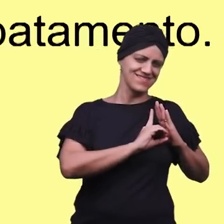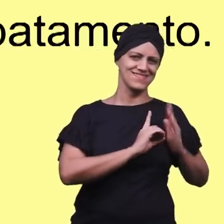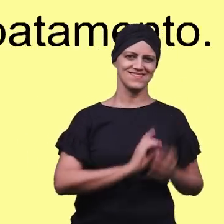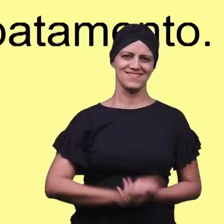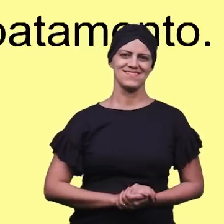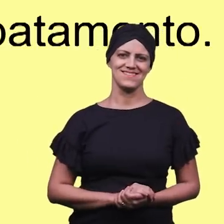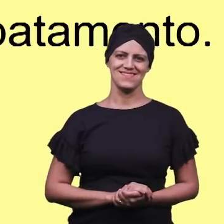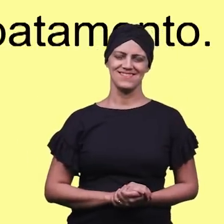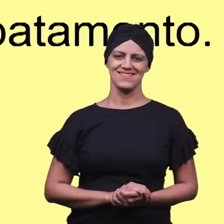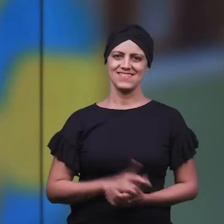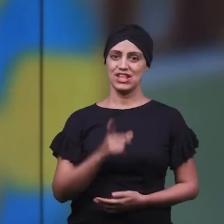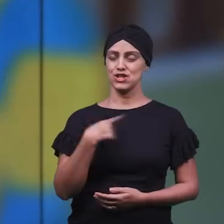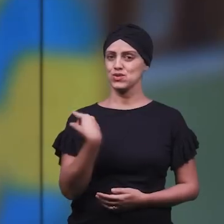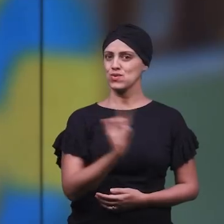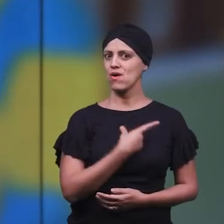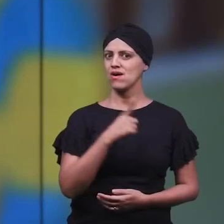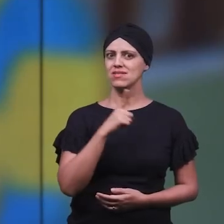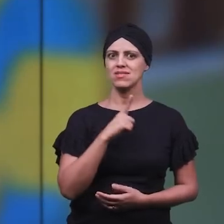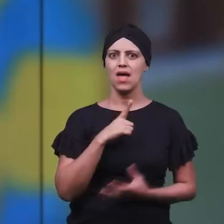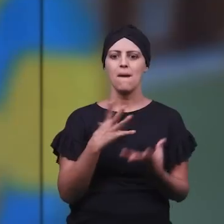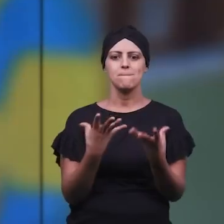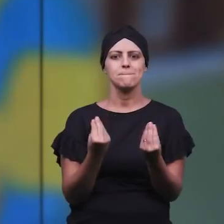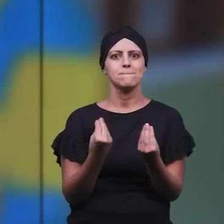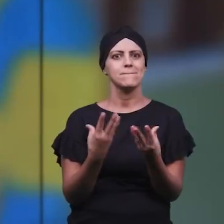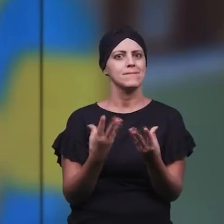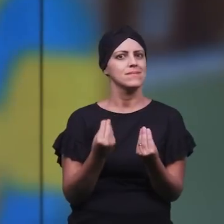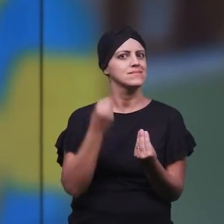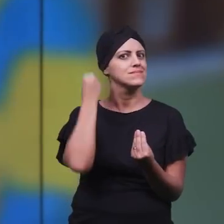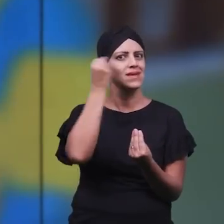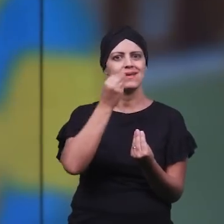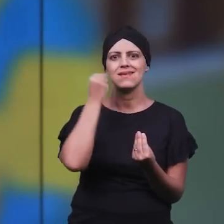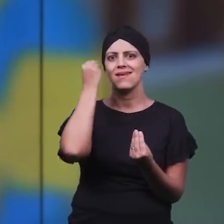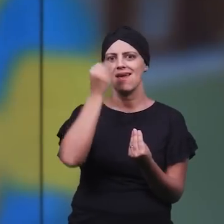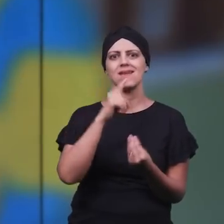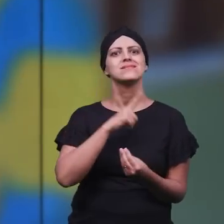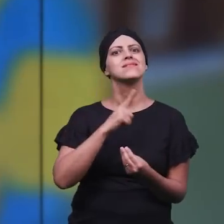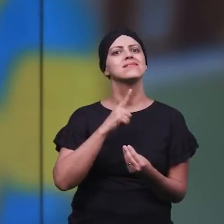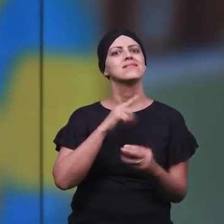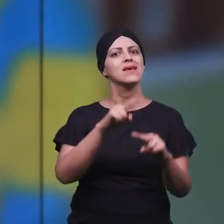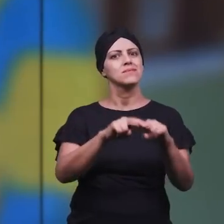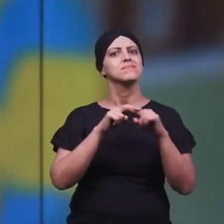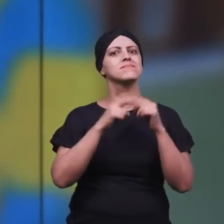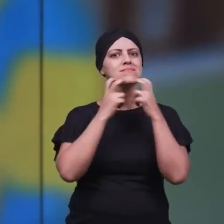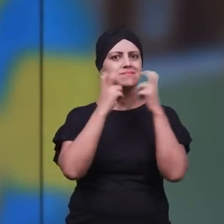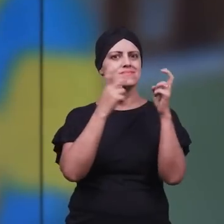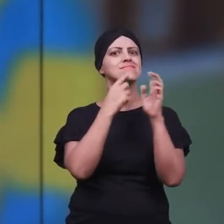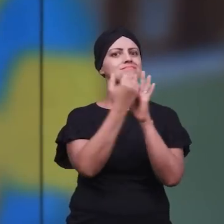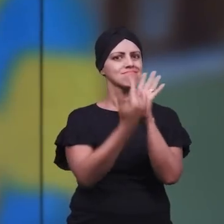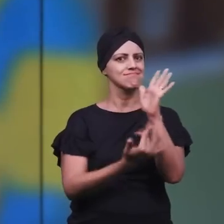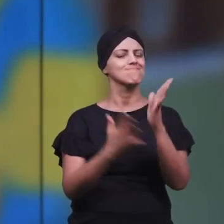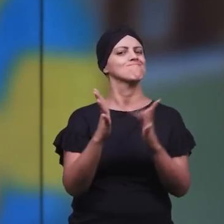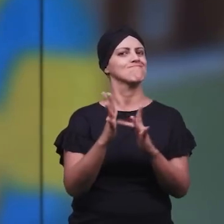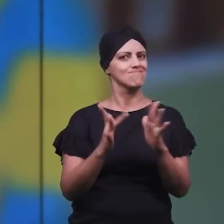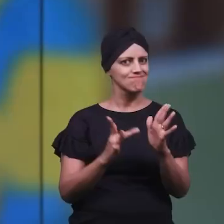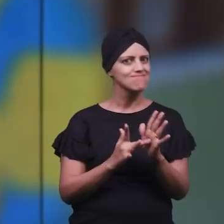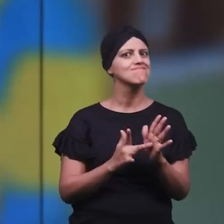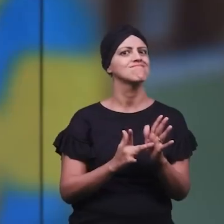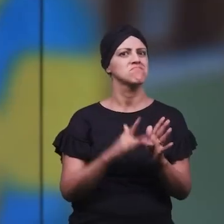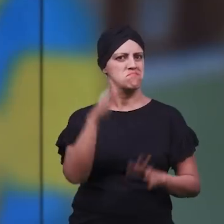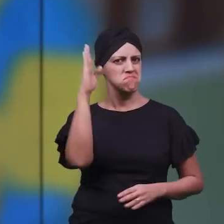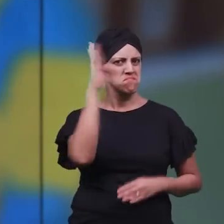fazer morada. Nós temos muitas experiências com o clamor pelo sangue de Jesus, não é mesmo?